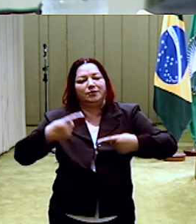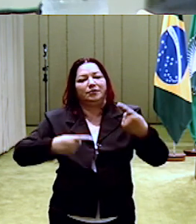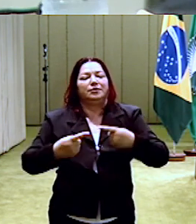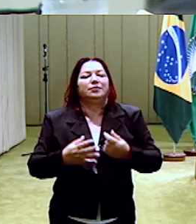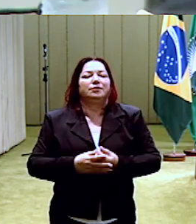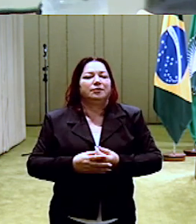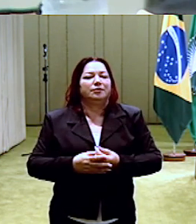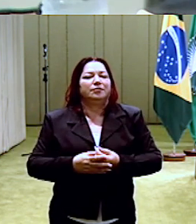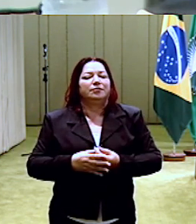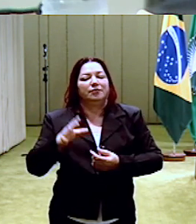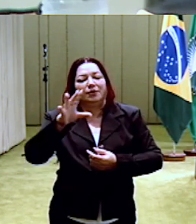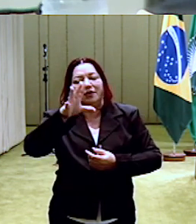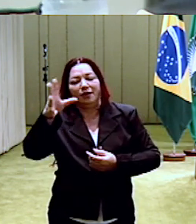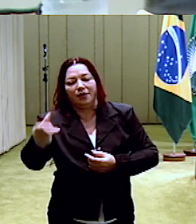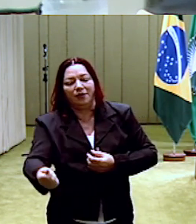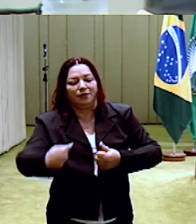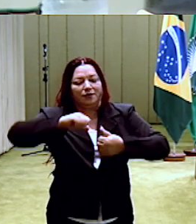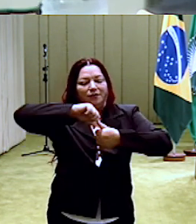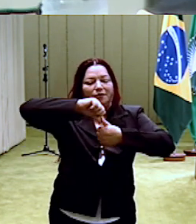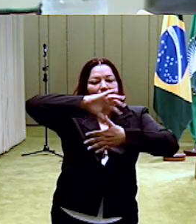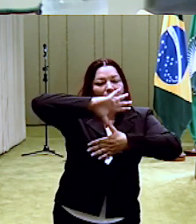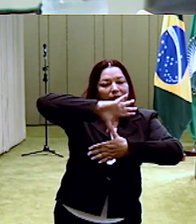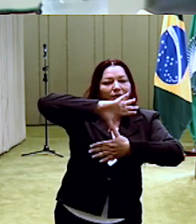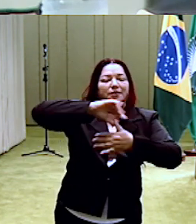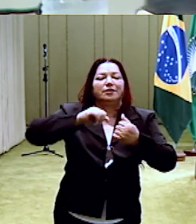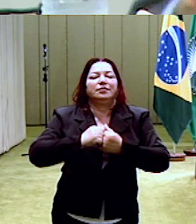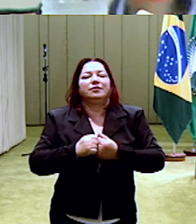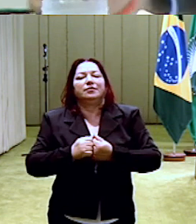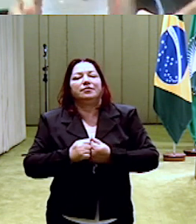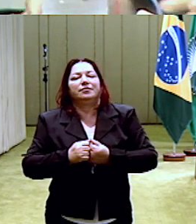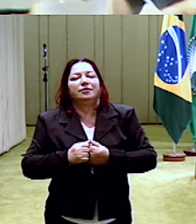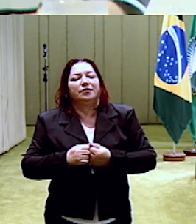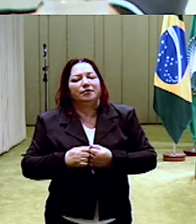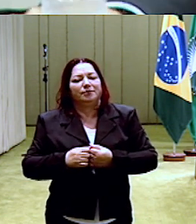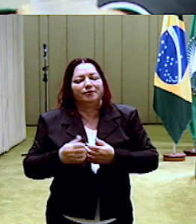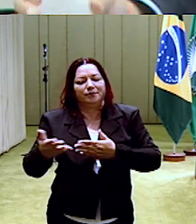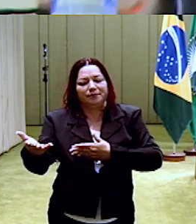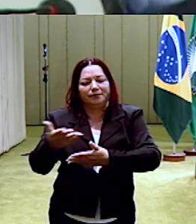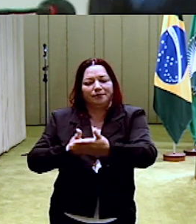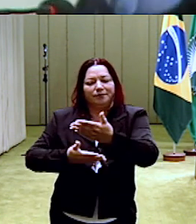nesse contexto, a África, a América Latina e o restante do Sul Global compartilham importantes demandas e